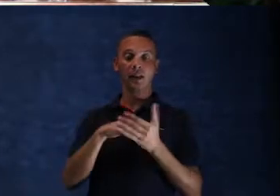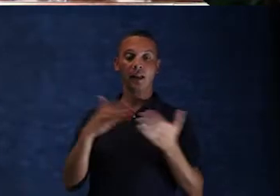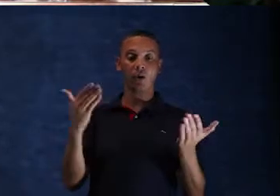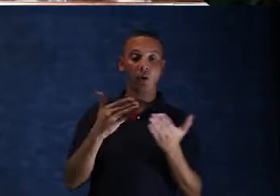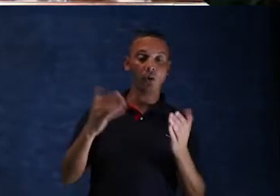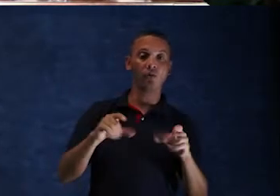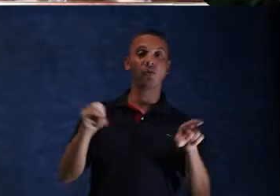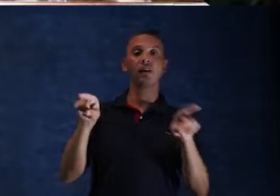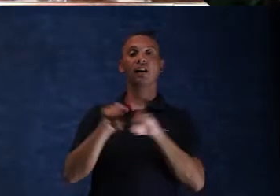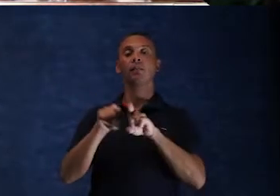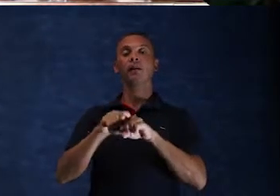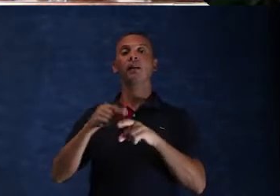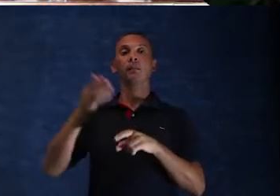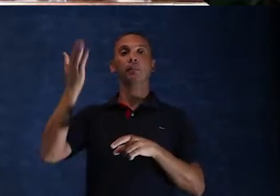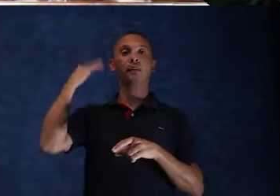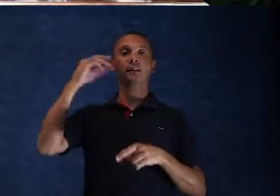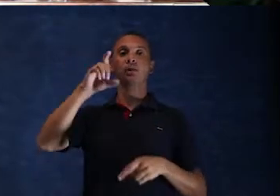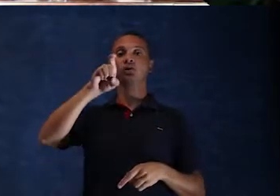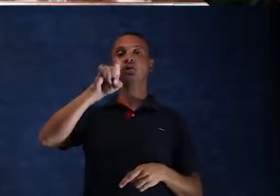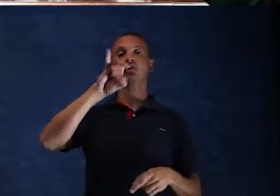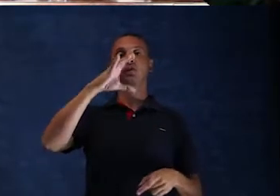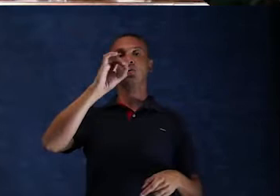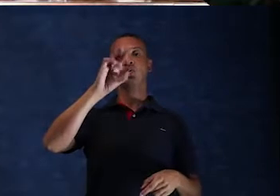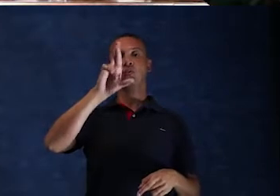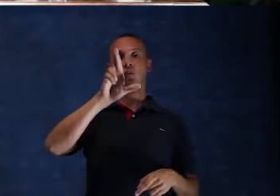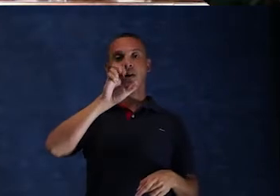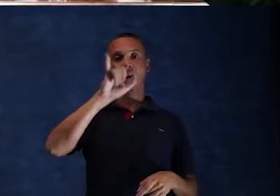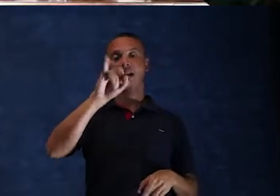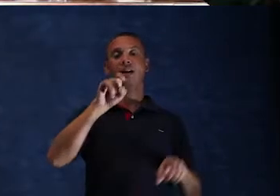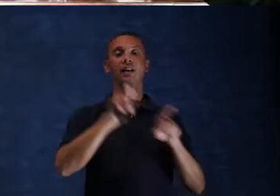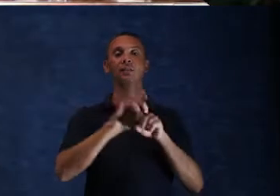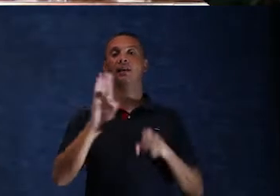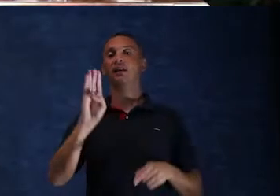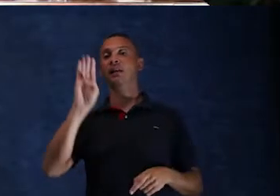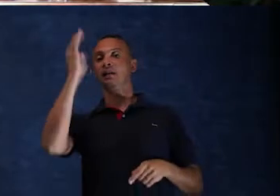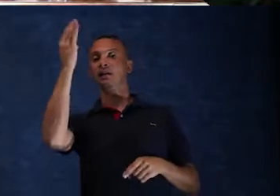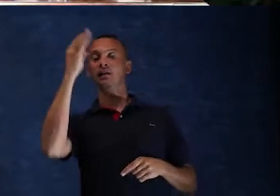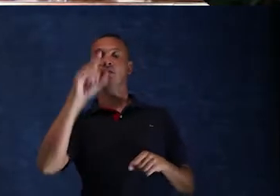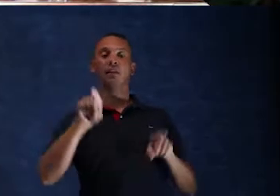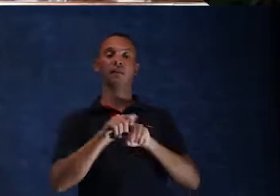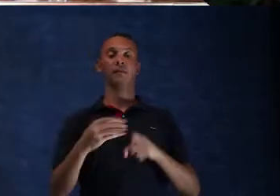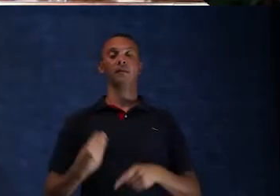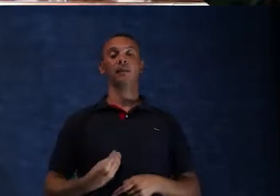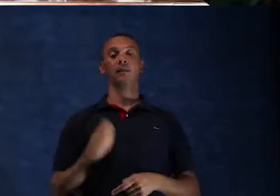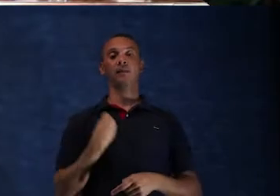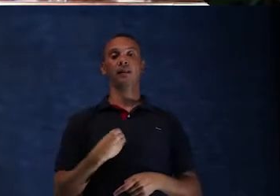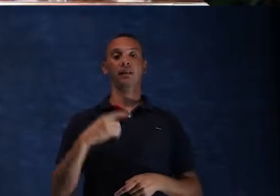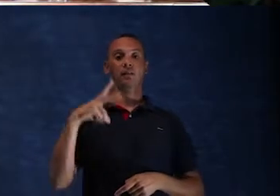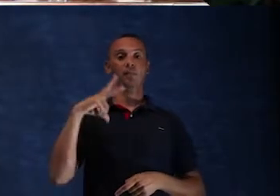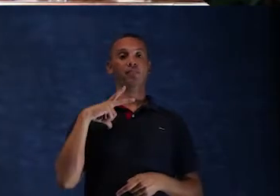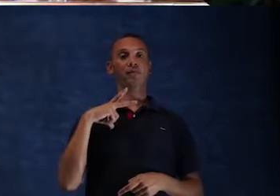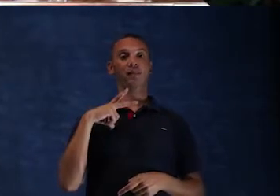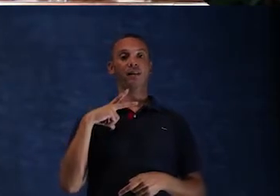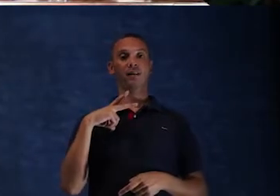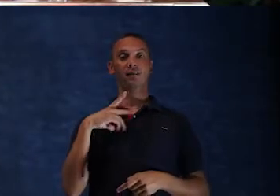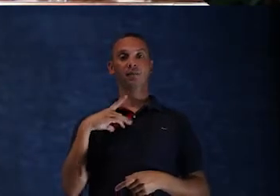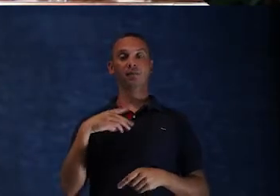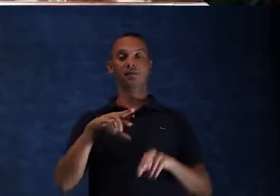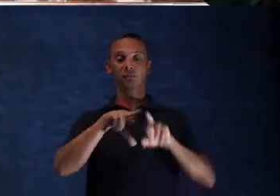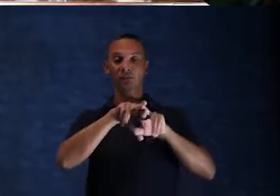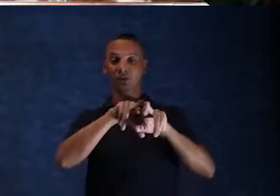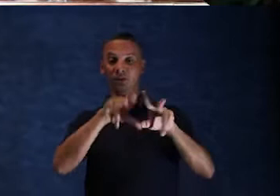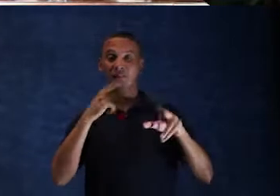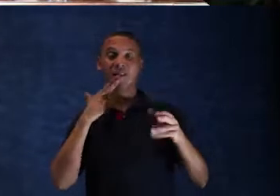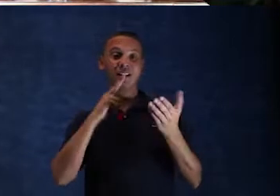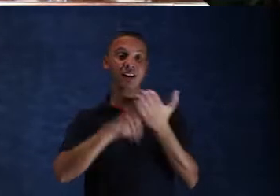Chico Rei e a das conspirações e delações, bem como na vida privada que emerge do diário, de bilhetes, de